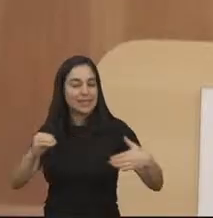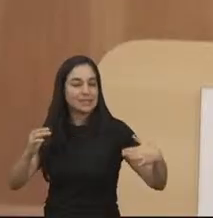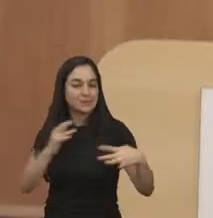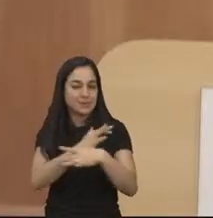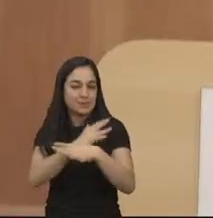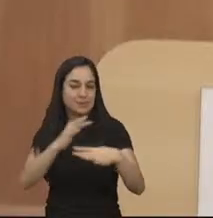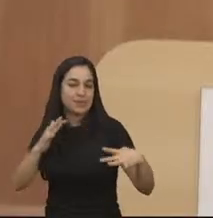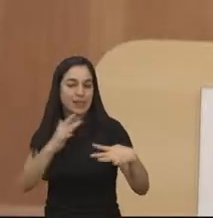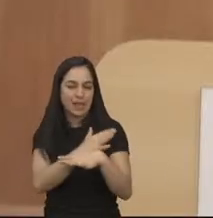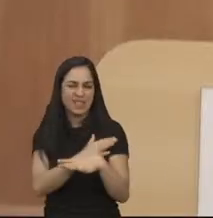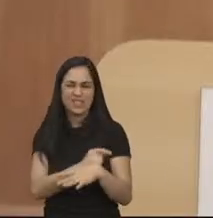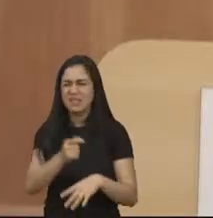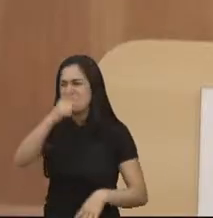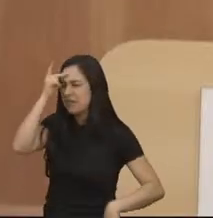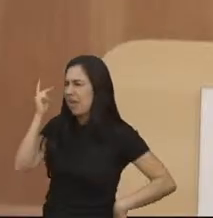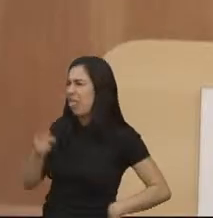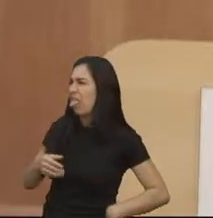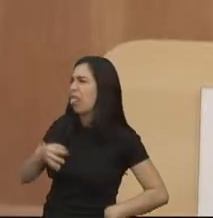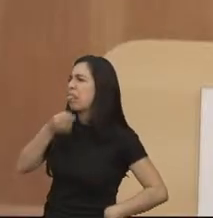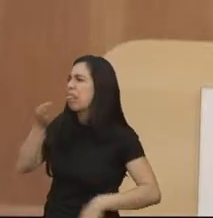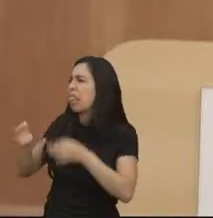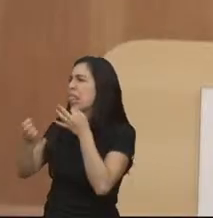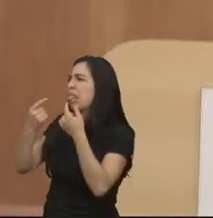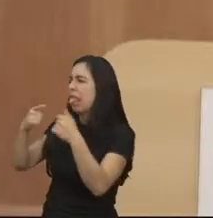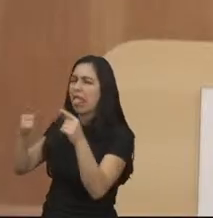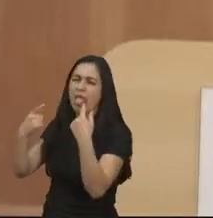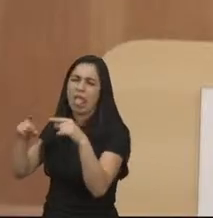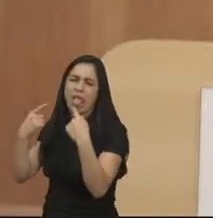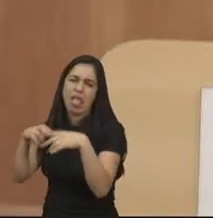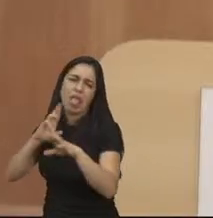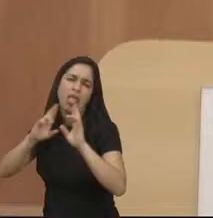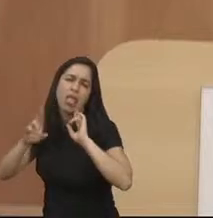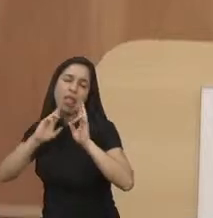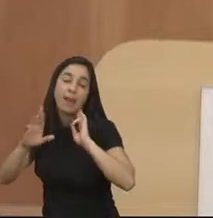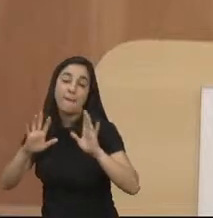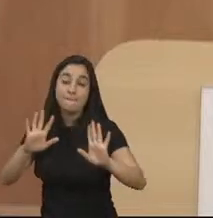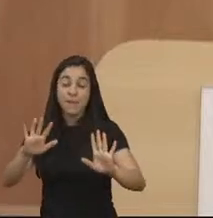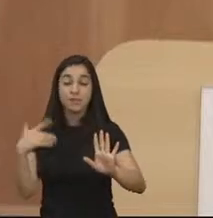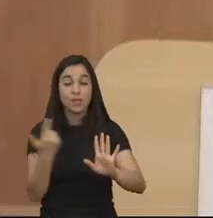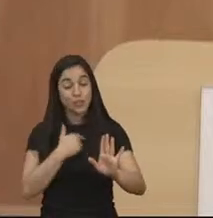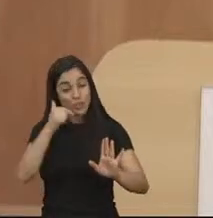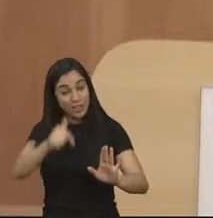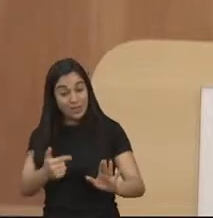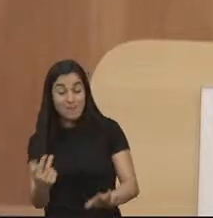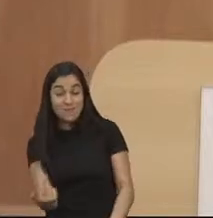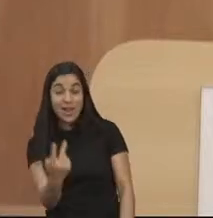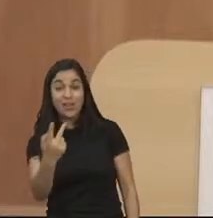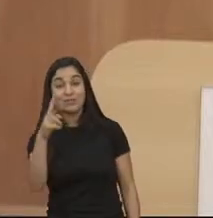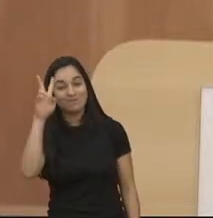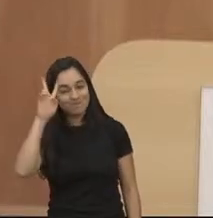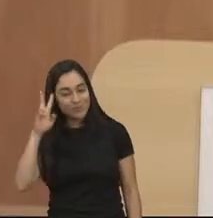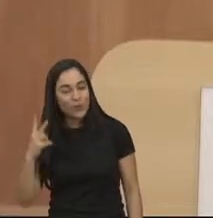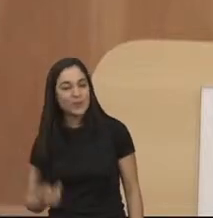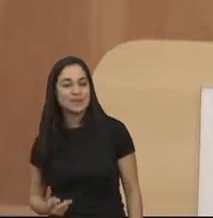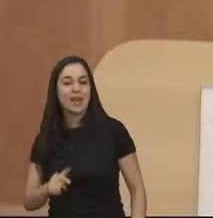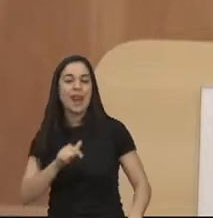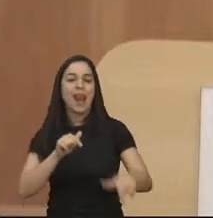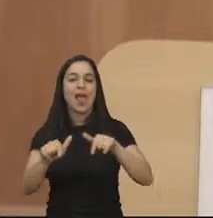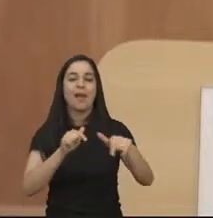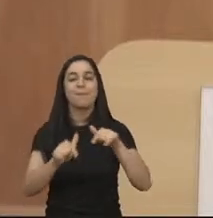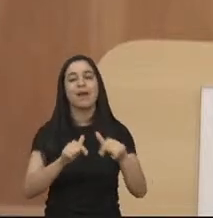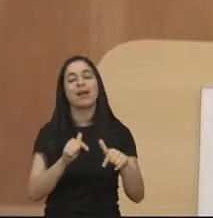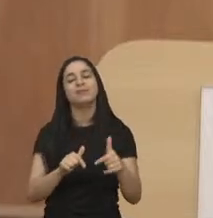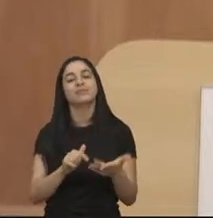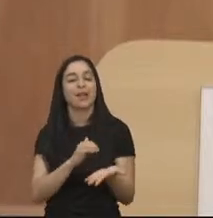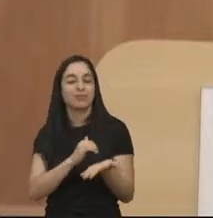que é tão criticada em diversos pontos, né? Mas a gente está aqui para valorizar o trabalho dos agentes de